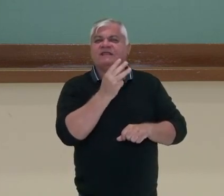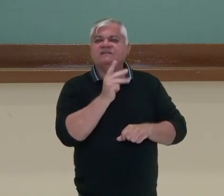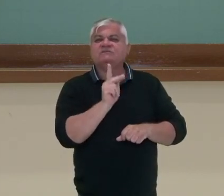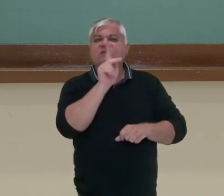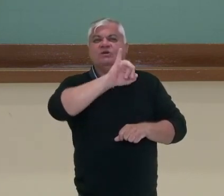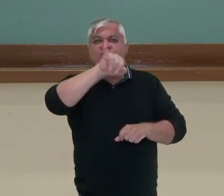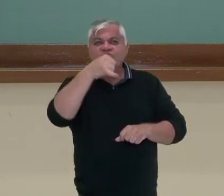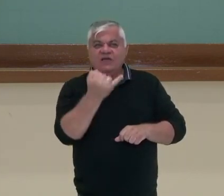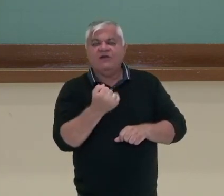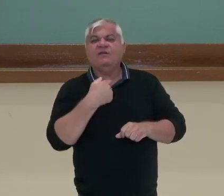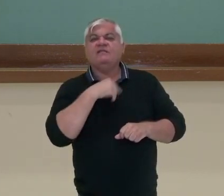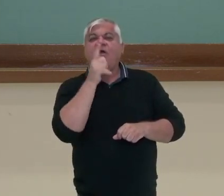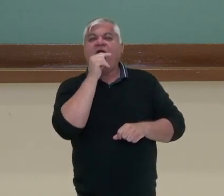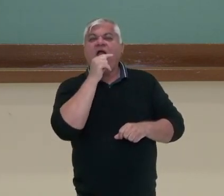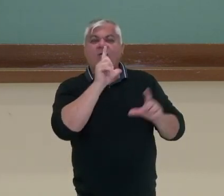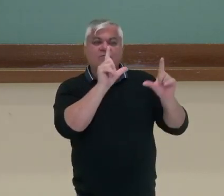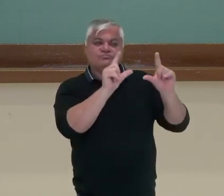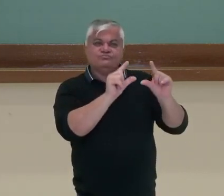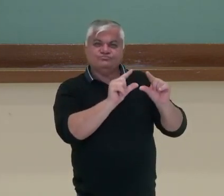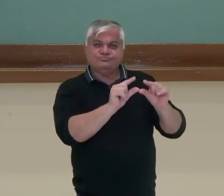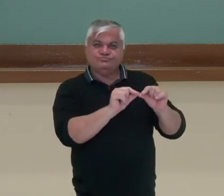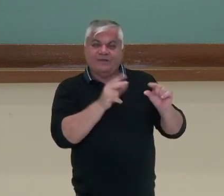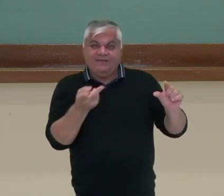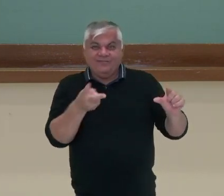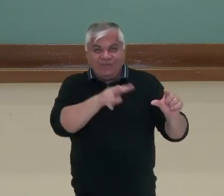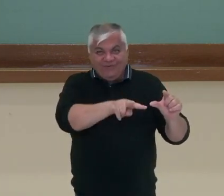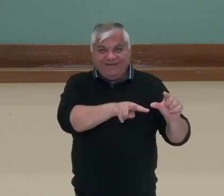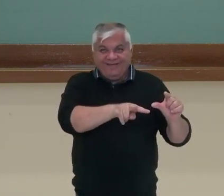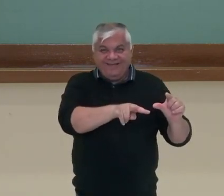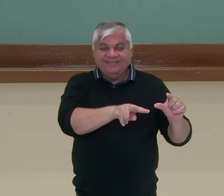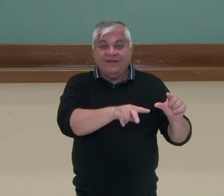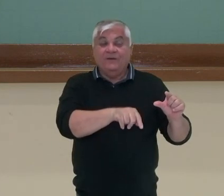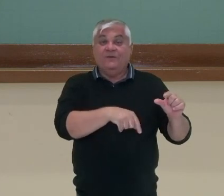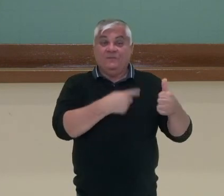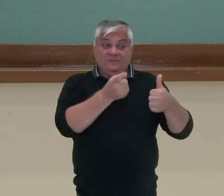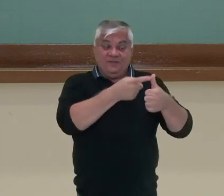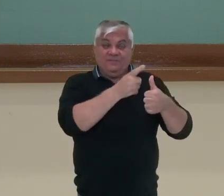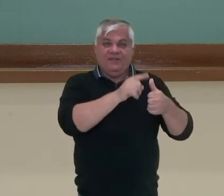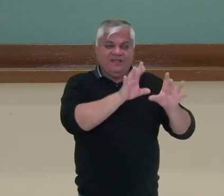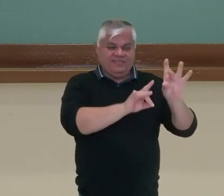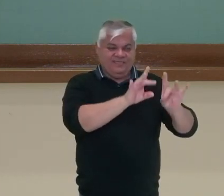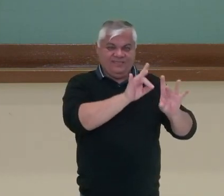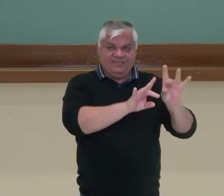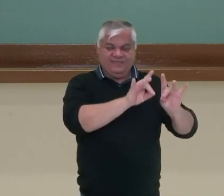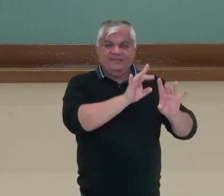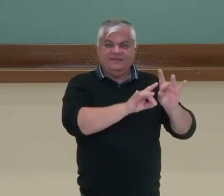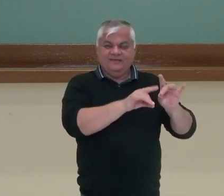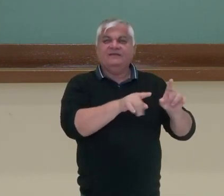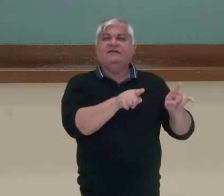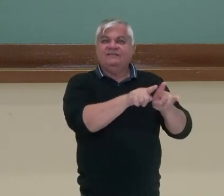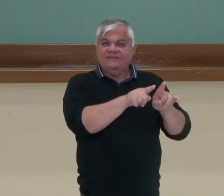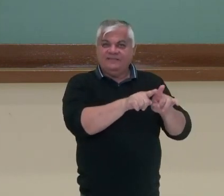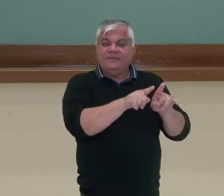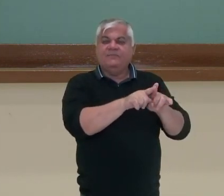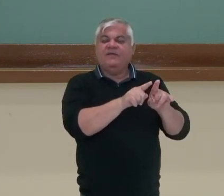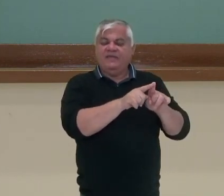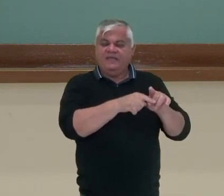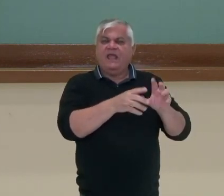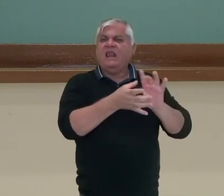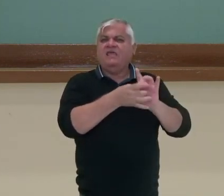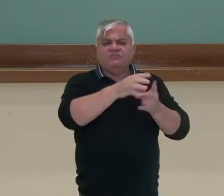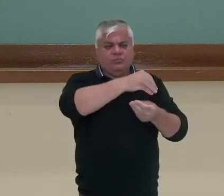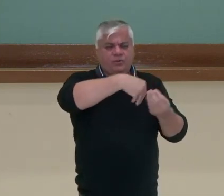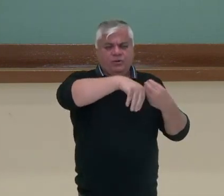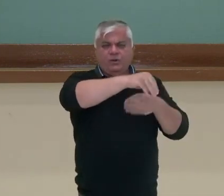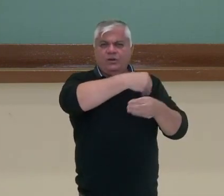diminui. Nesse caso, a gente está fazendo o processo inverso. A gente tem, então, a água líquida, que tem moléculas um pouco mais livres e